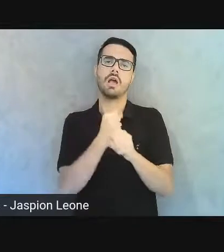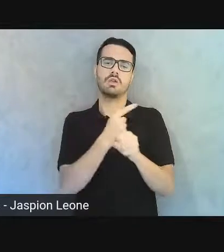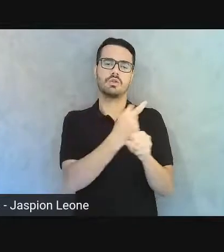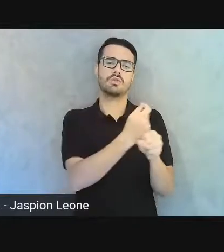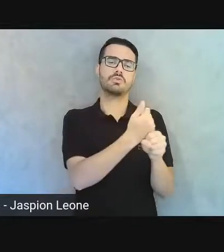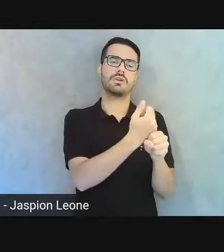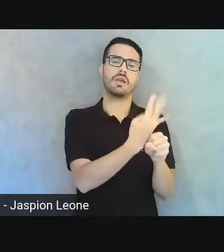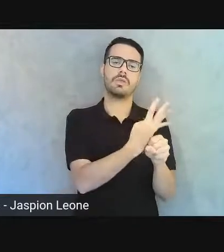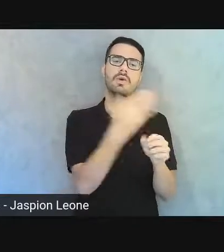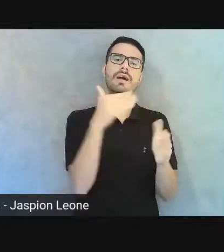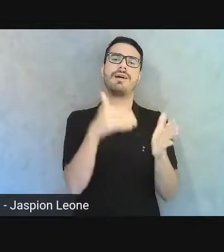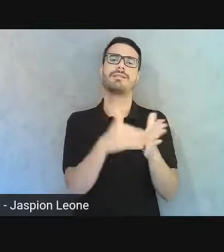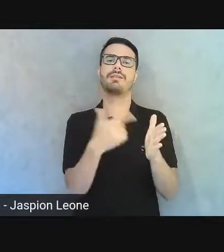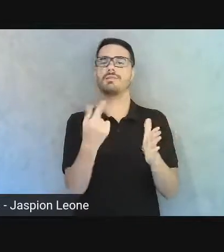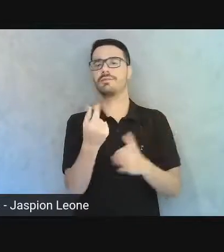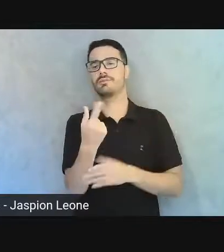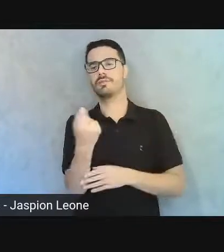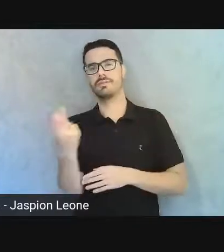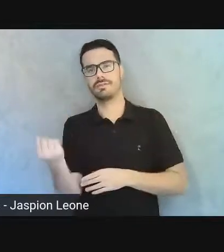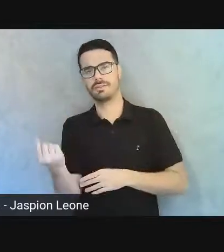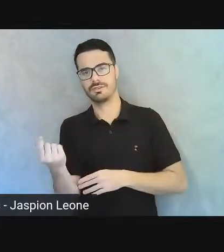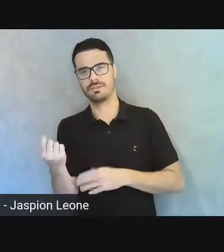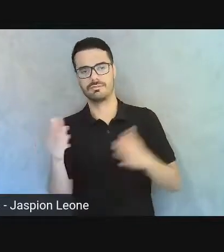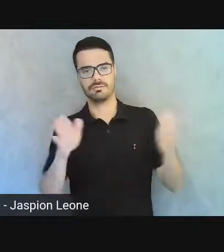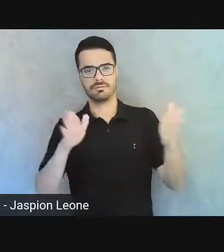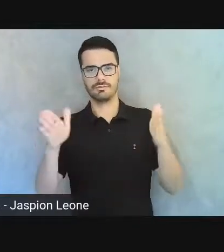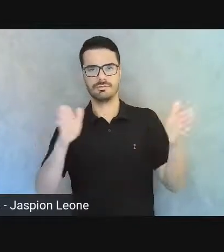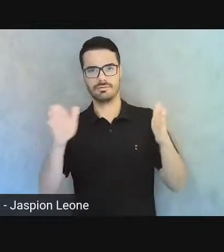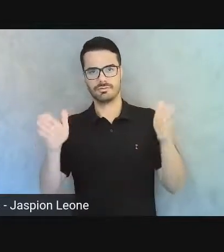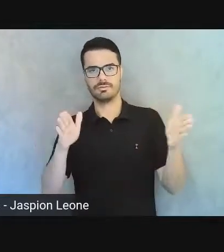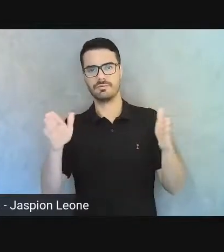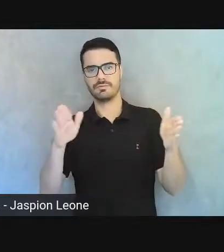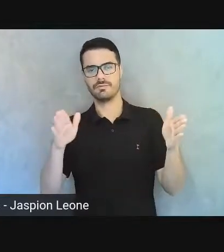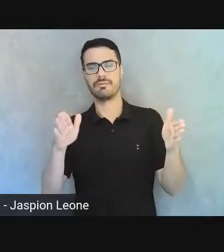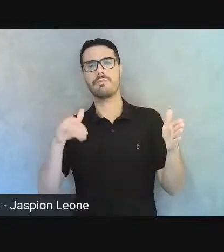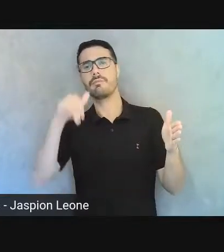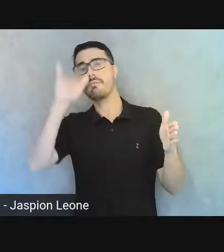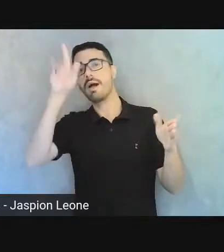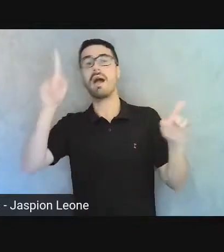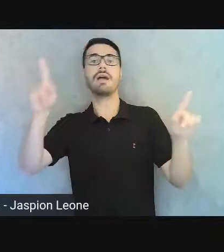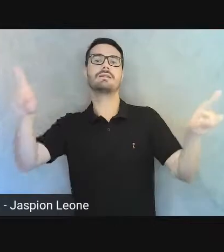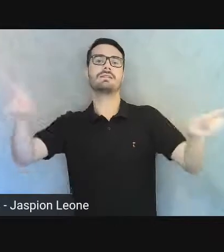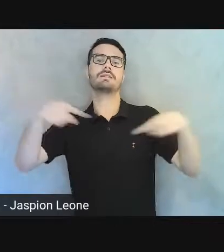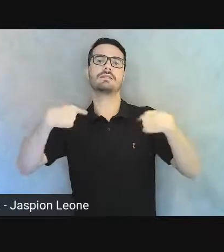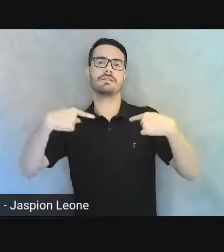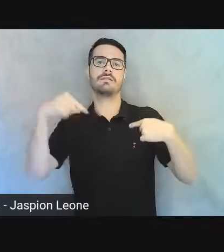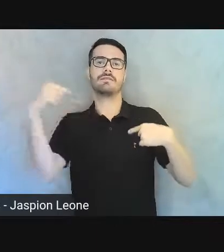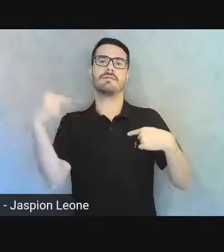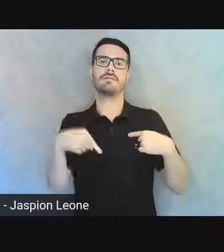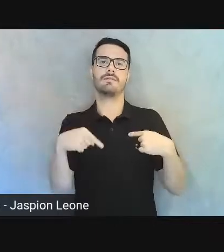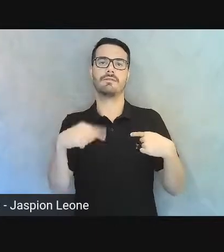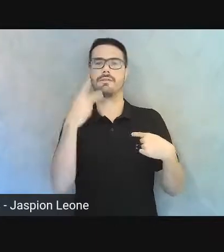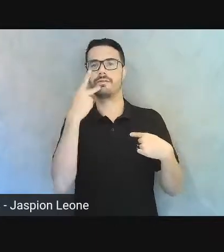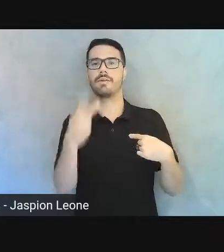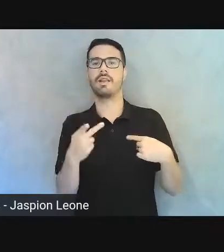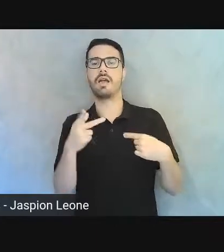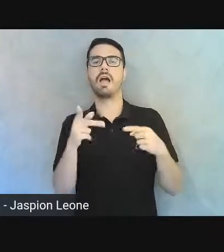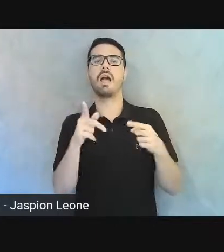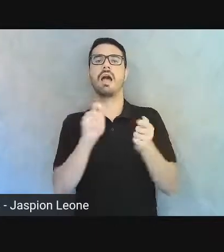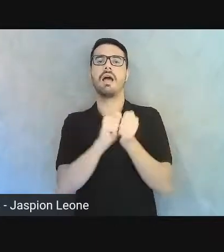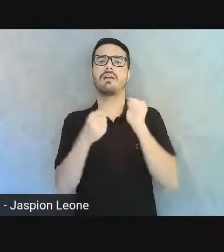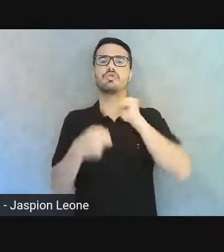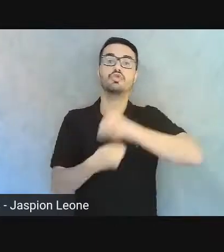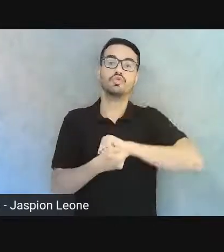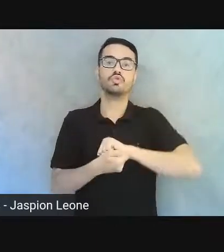a 2020, que foi justamente o período mais desafiador em termos de ajuste fiscal